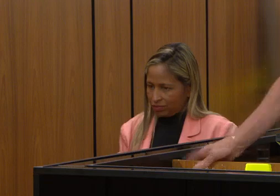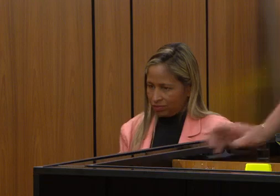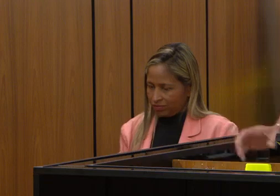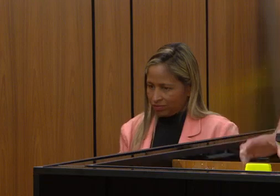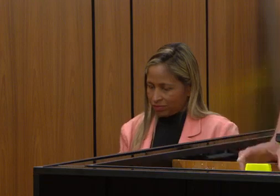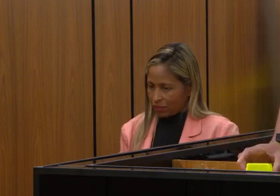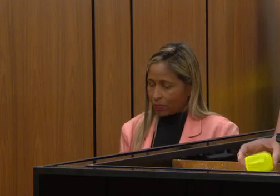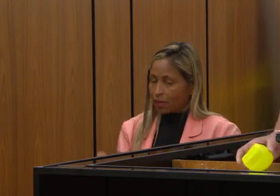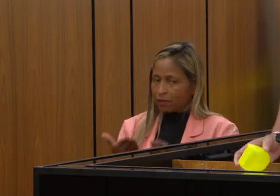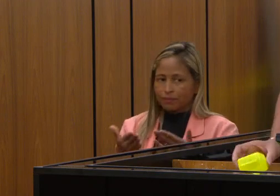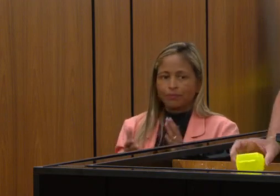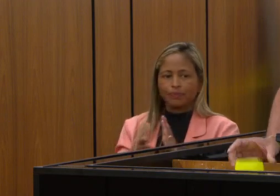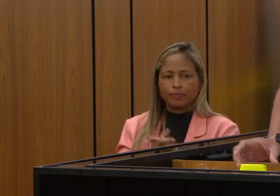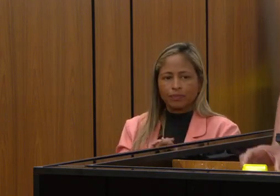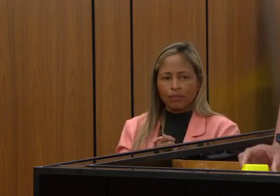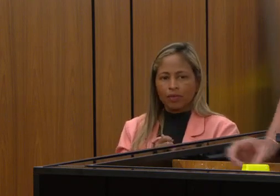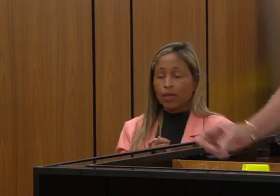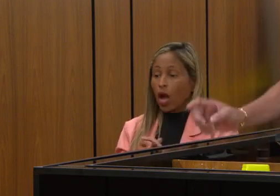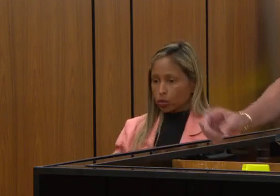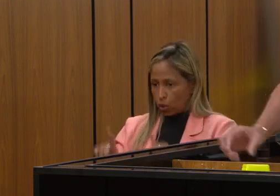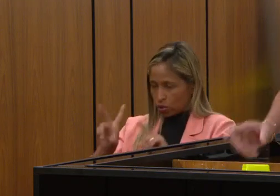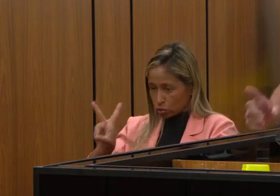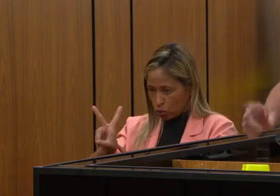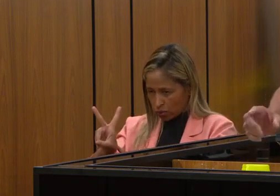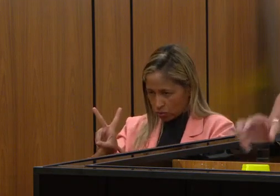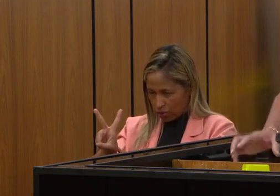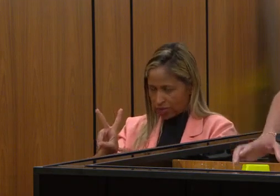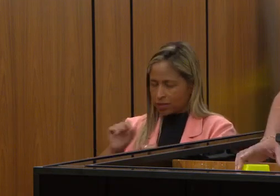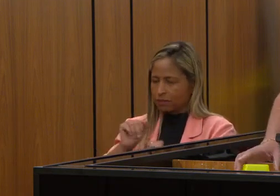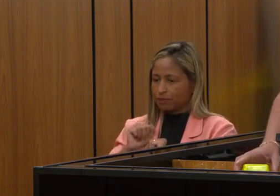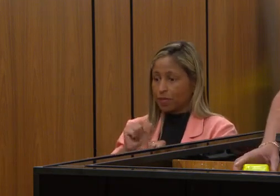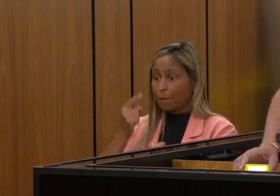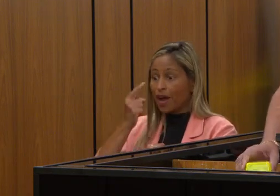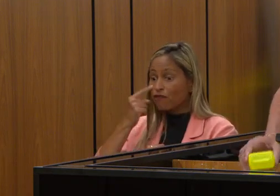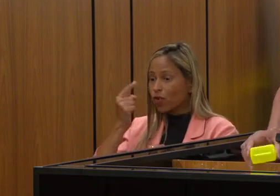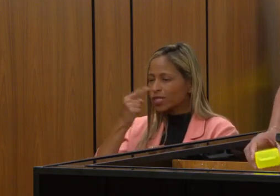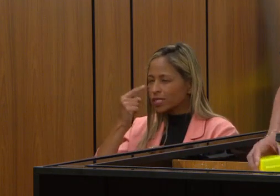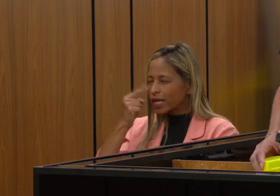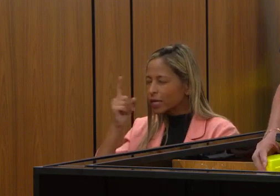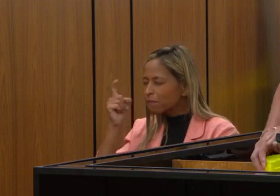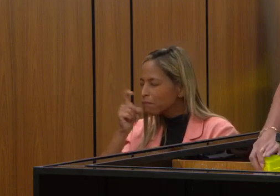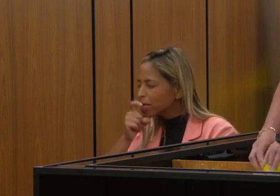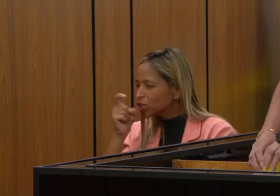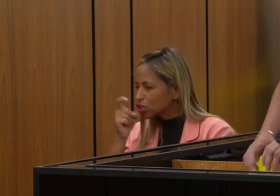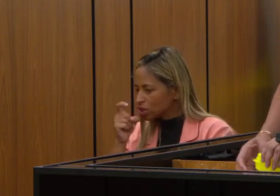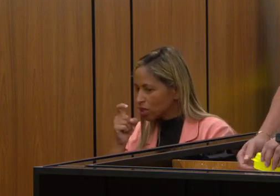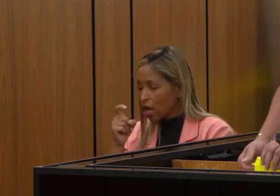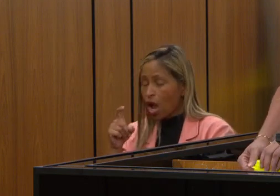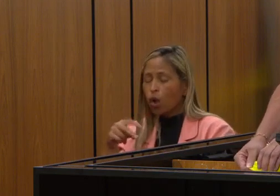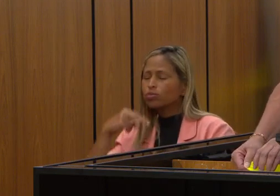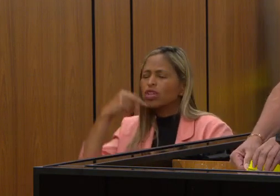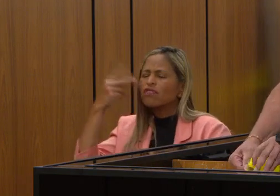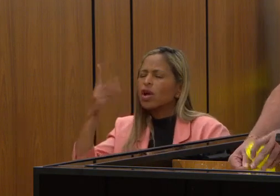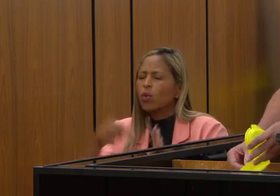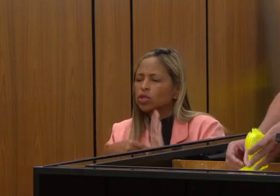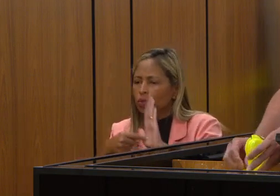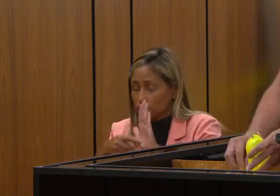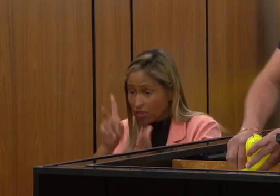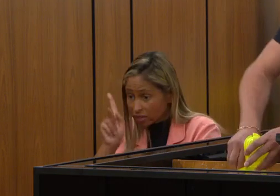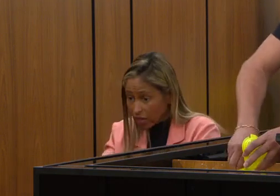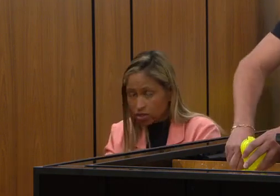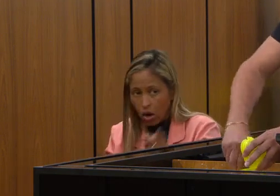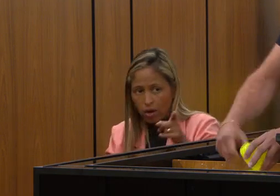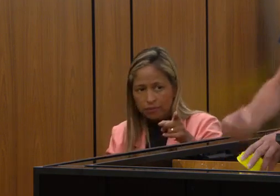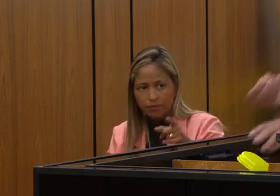pessoal eu tô aqui com eu trouxe duas coisas aqui para vocês ver do tanto que eles nos enganaram para ilustrar não tem vergonha de mostrar não